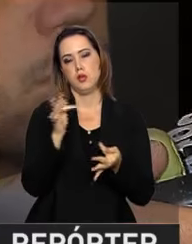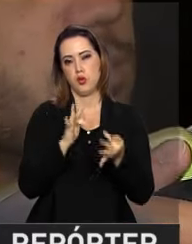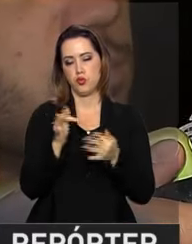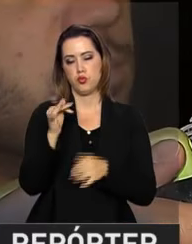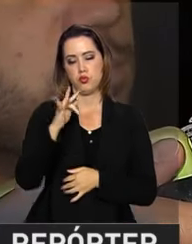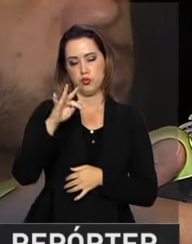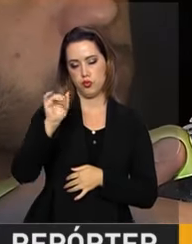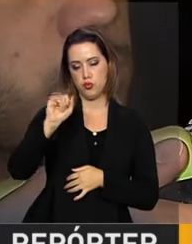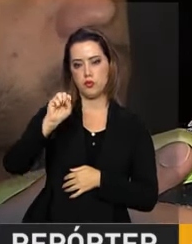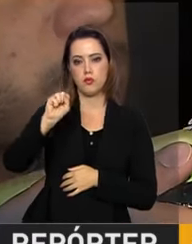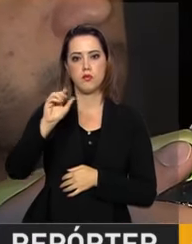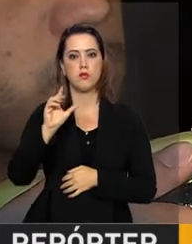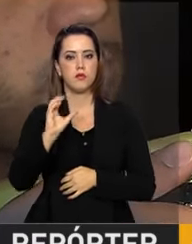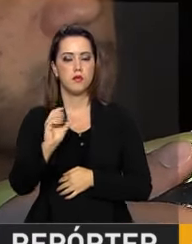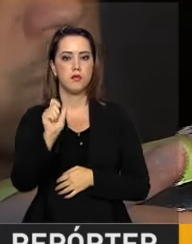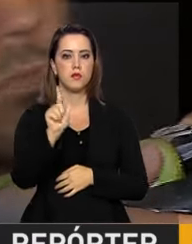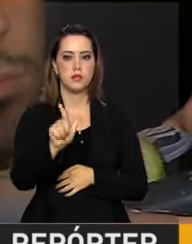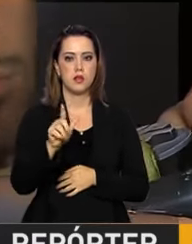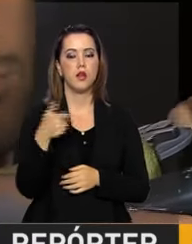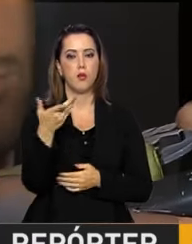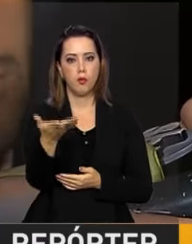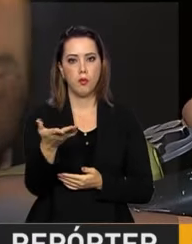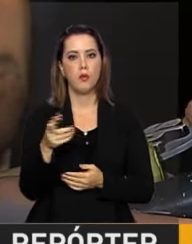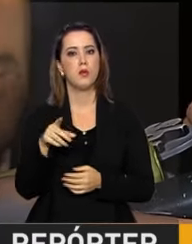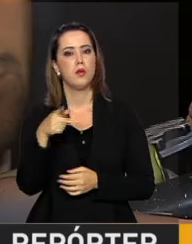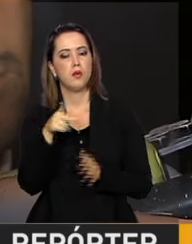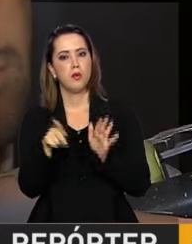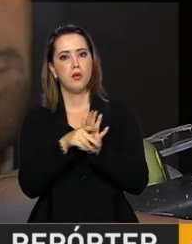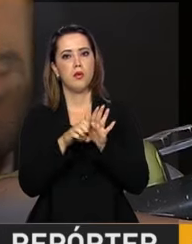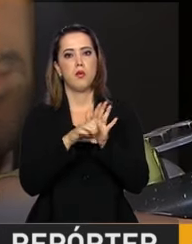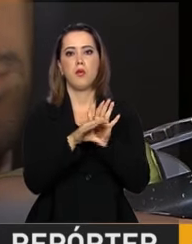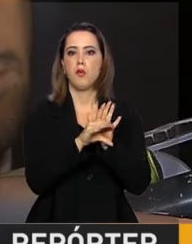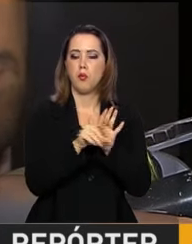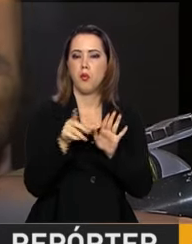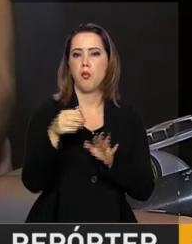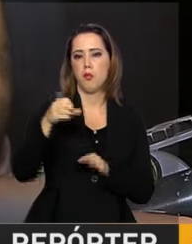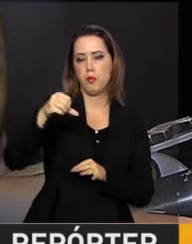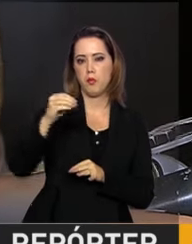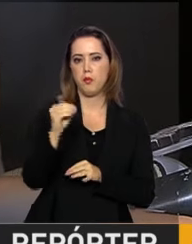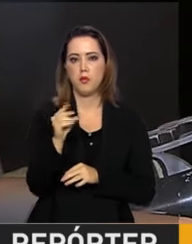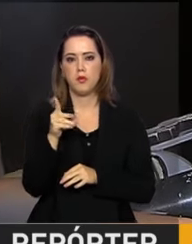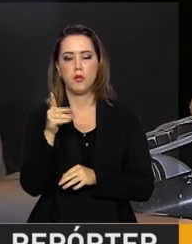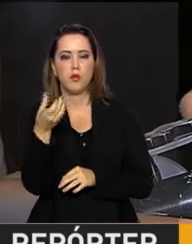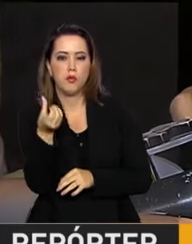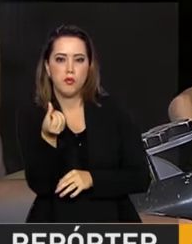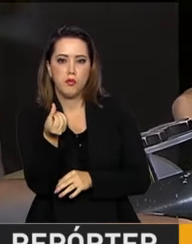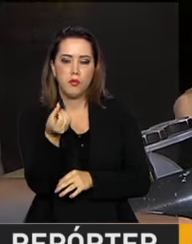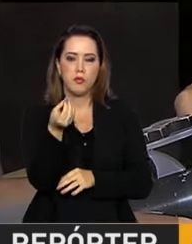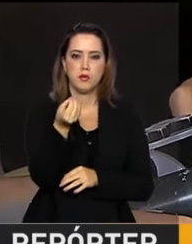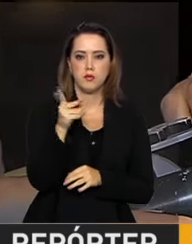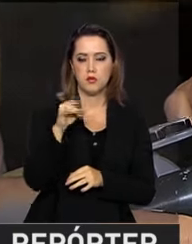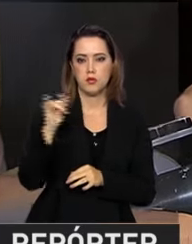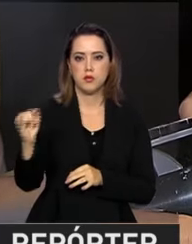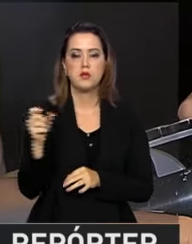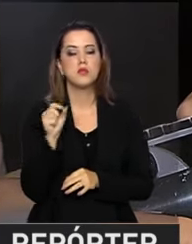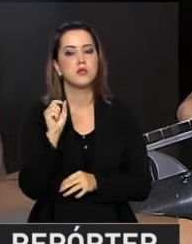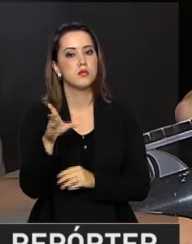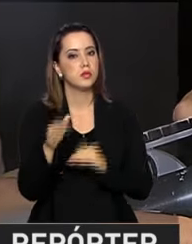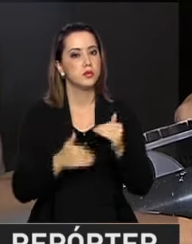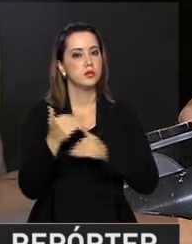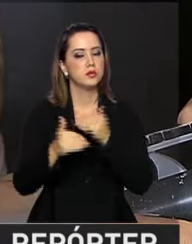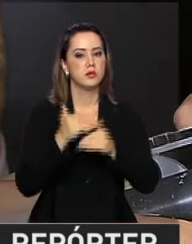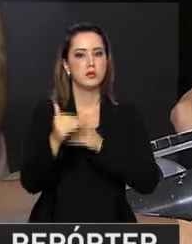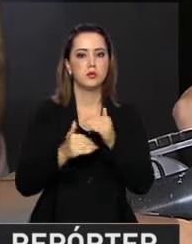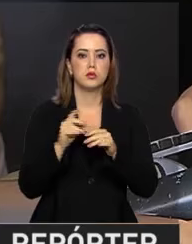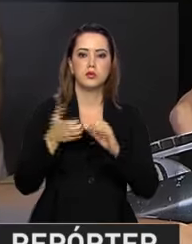uma PEC que vai demorar pelo menos uns 60, 90 dias de tramitação para que ela chegue ao plenário, que vai permitir um amplo debate, uma discussão muito ampla com